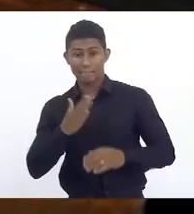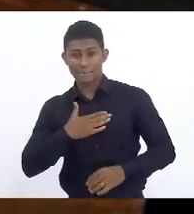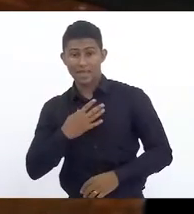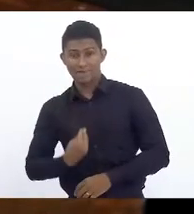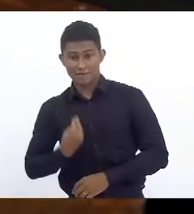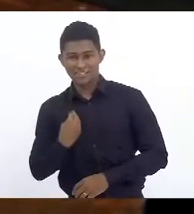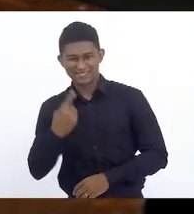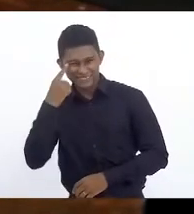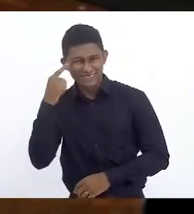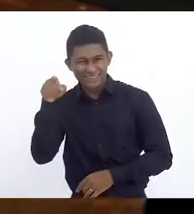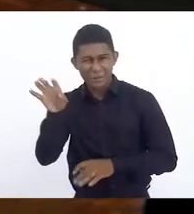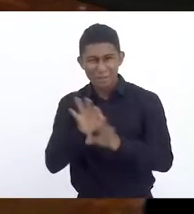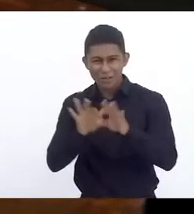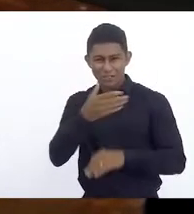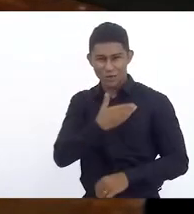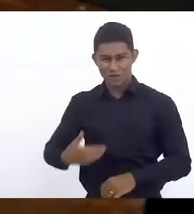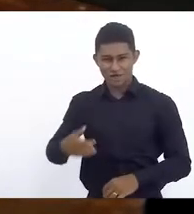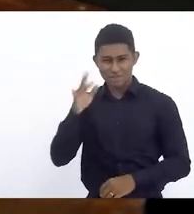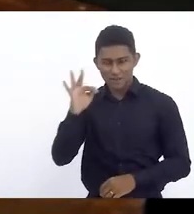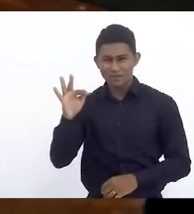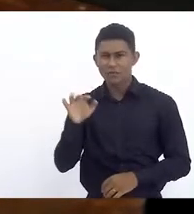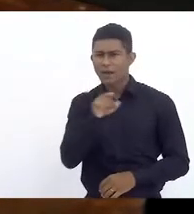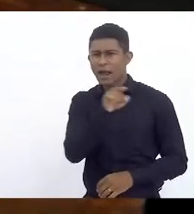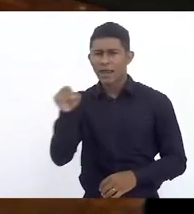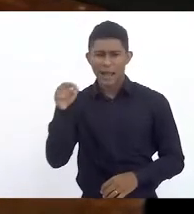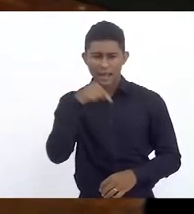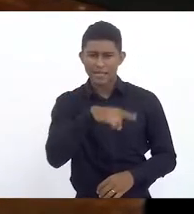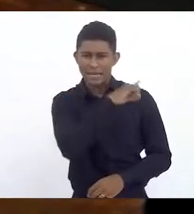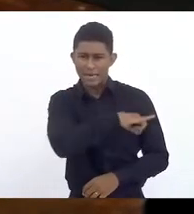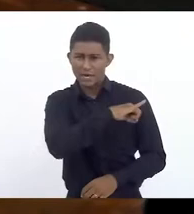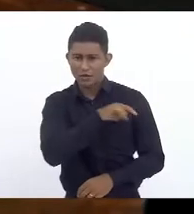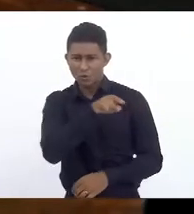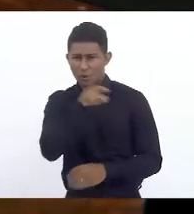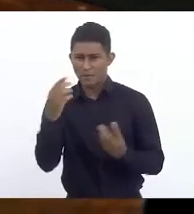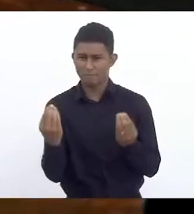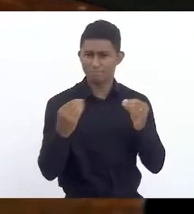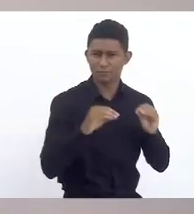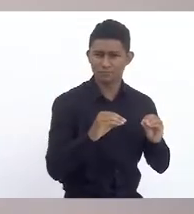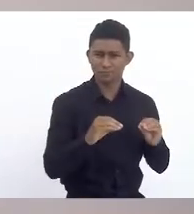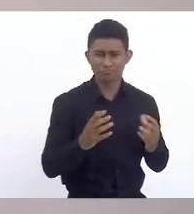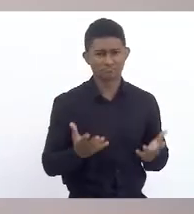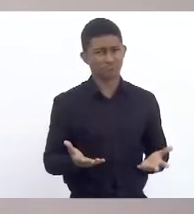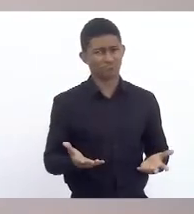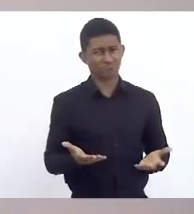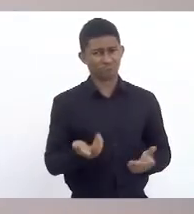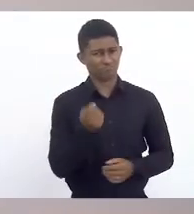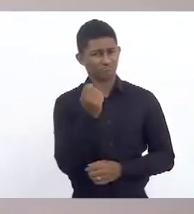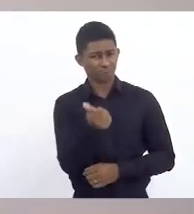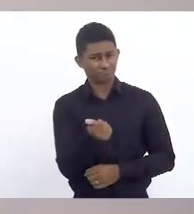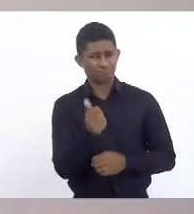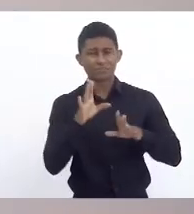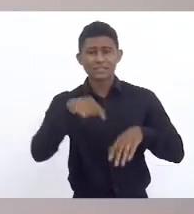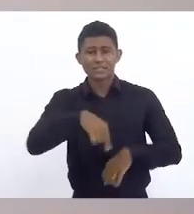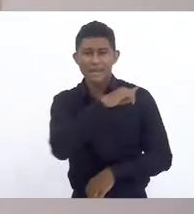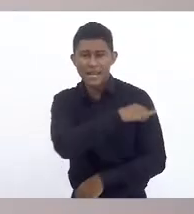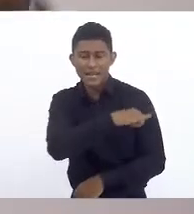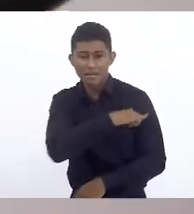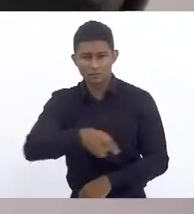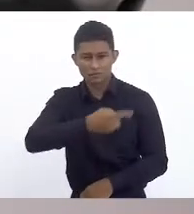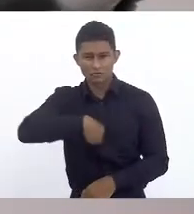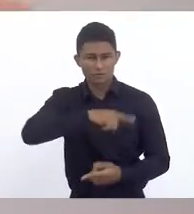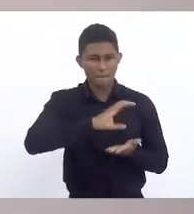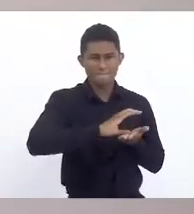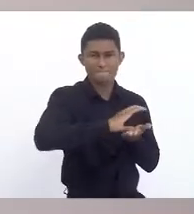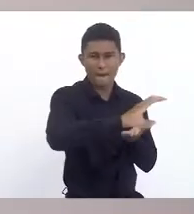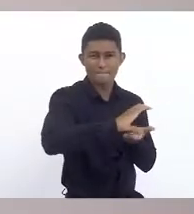Janeiro? Eu pergunto, se o Rio de Janeiro investe recursos próprios em moradias, em programas absolutamente equivalentes do